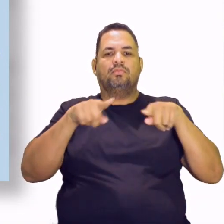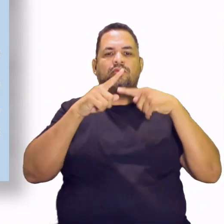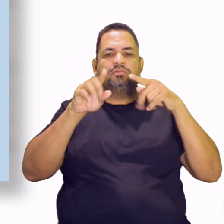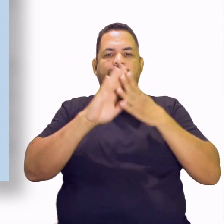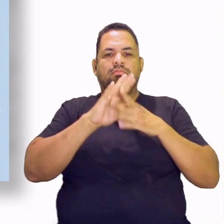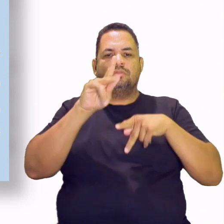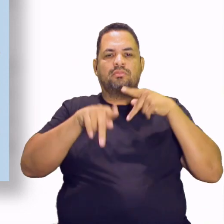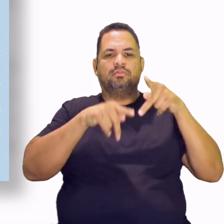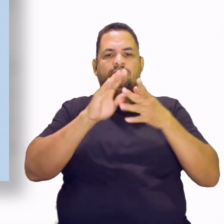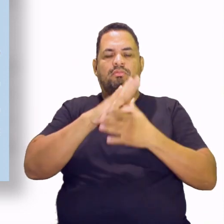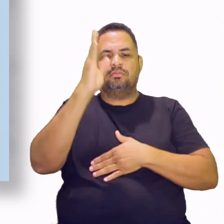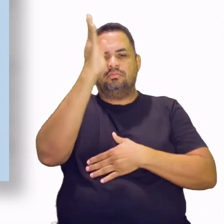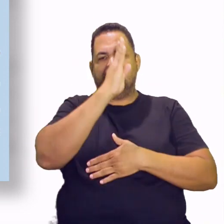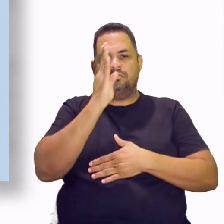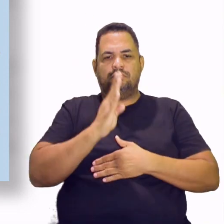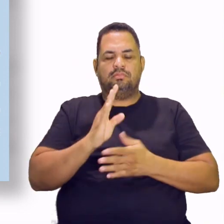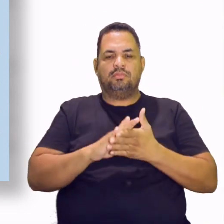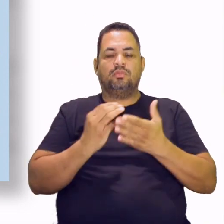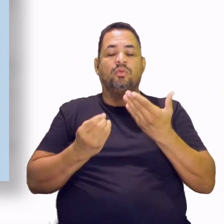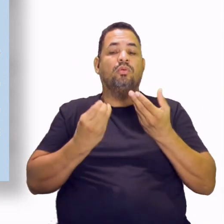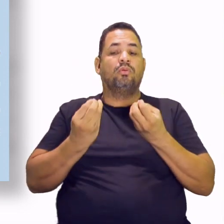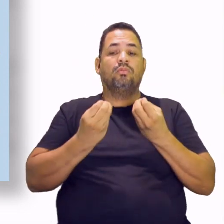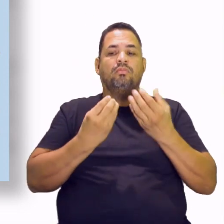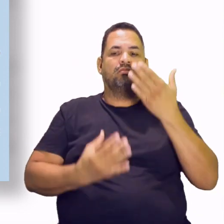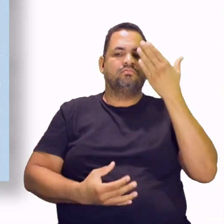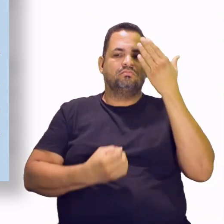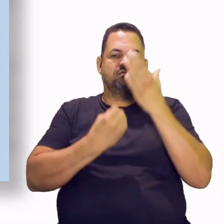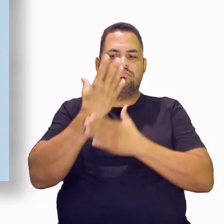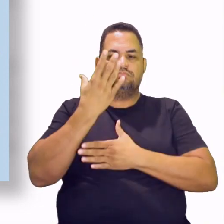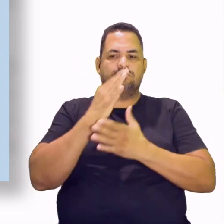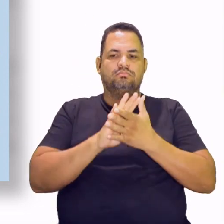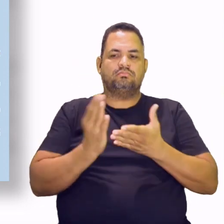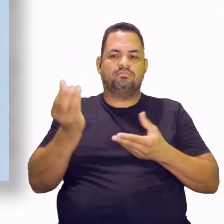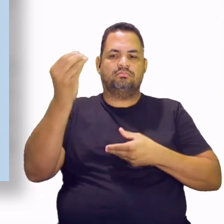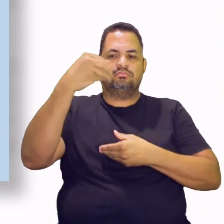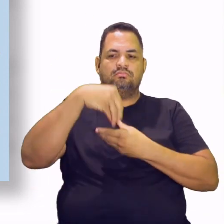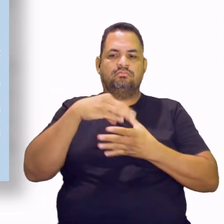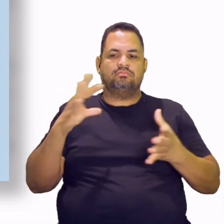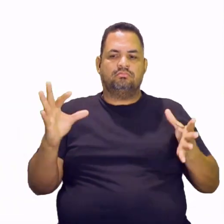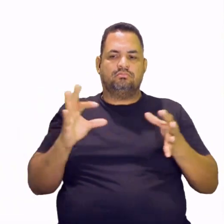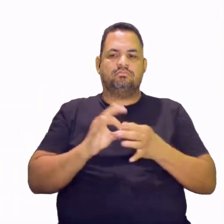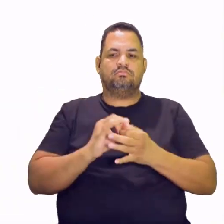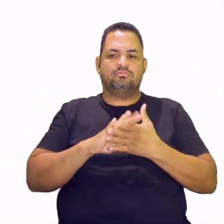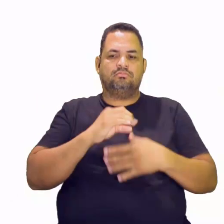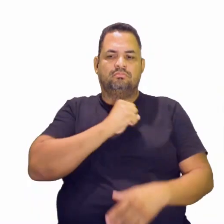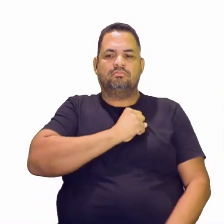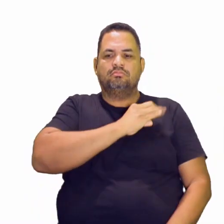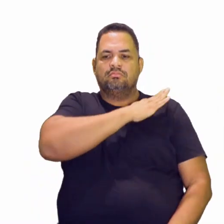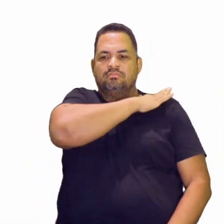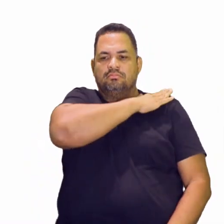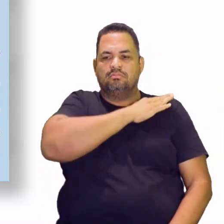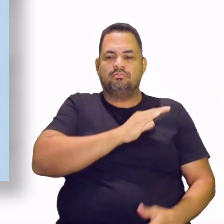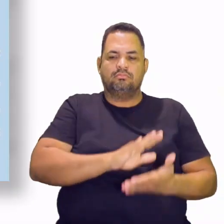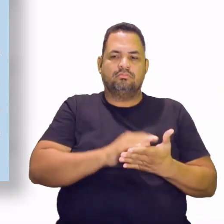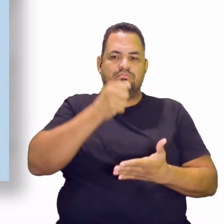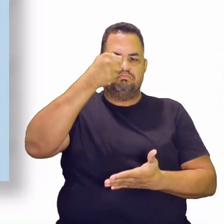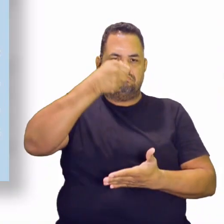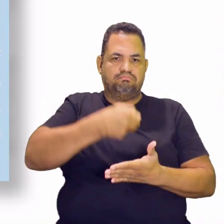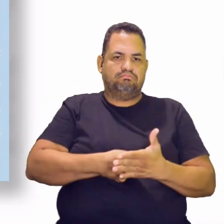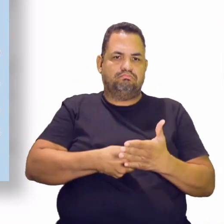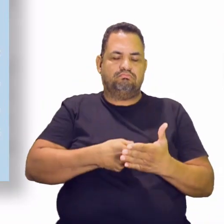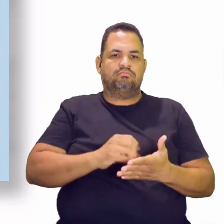Como que surgiu a música popular brasileira? No contexto, né, da ditadura militar, que foi